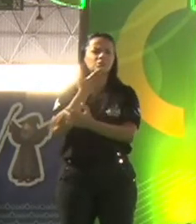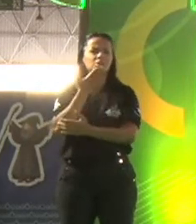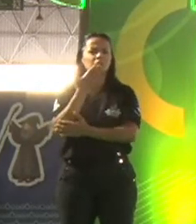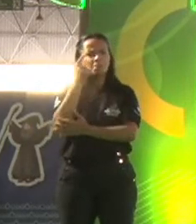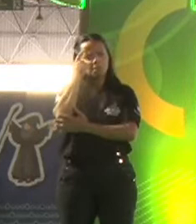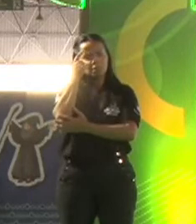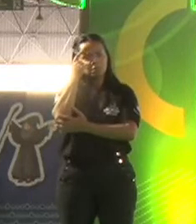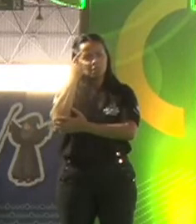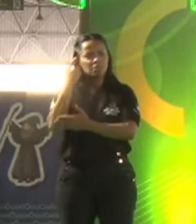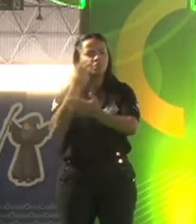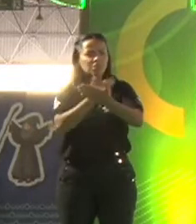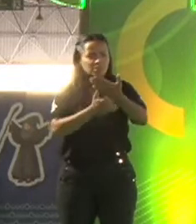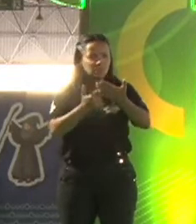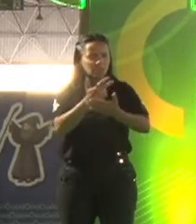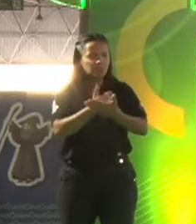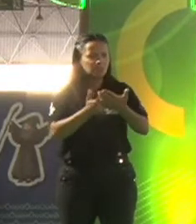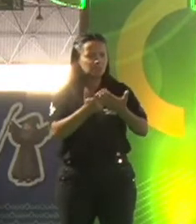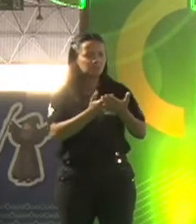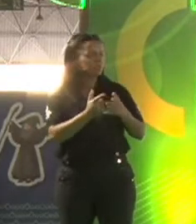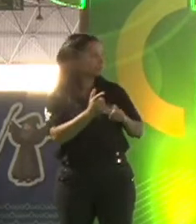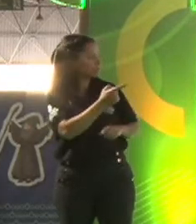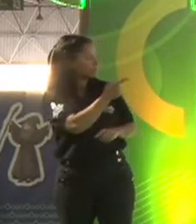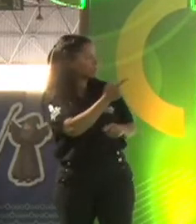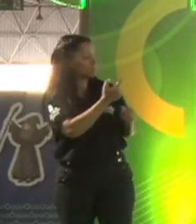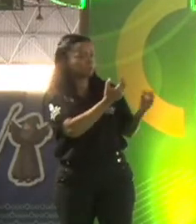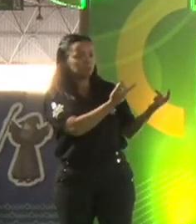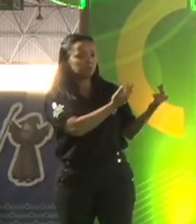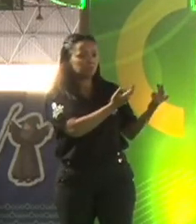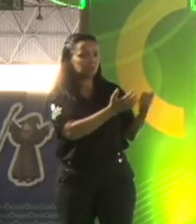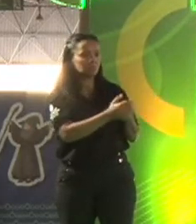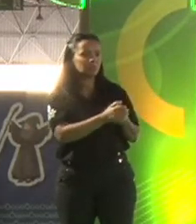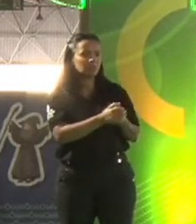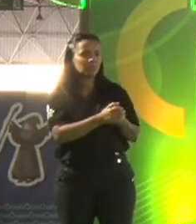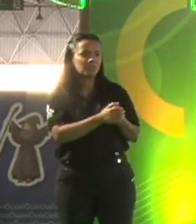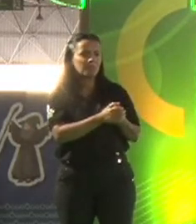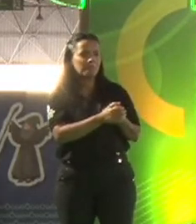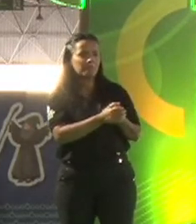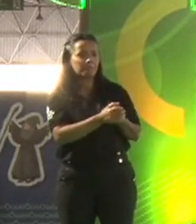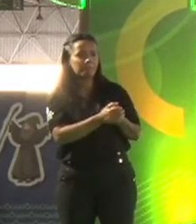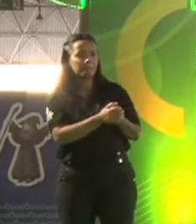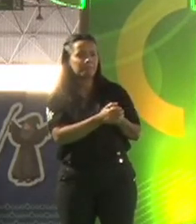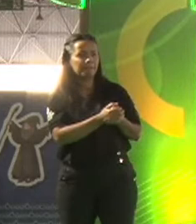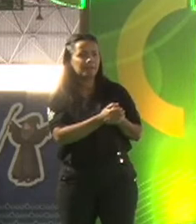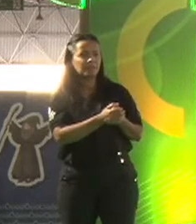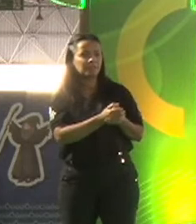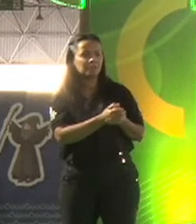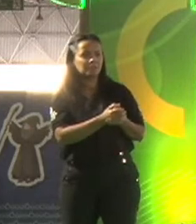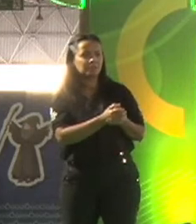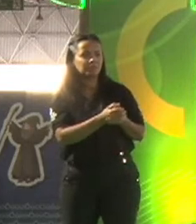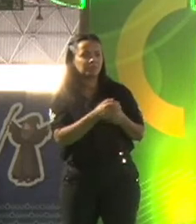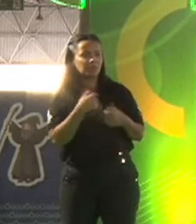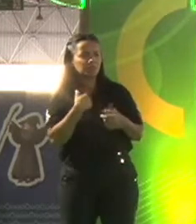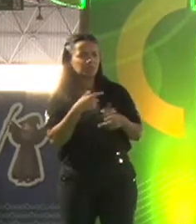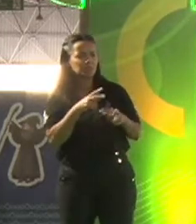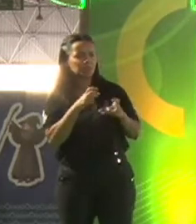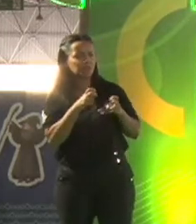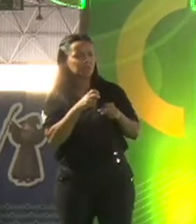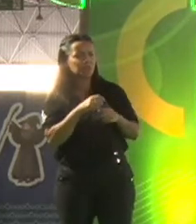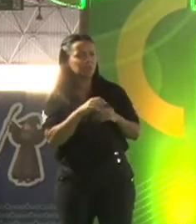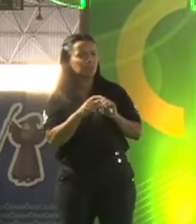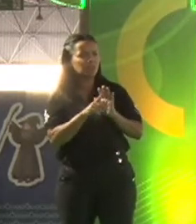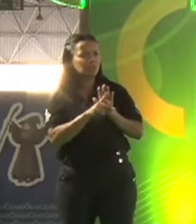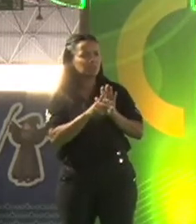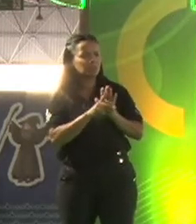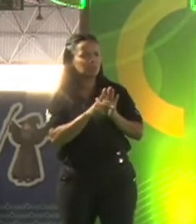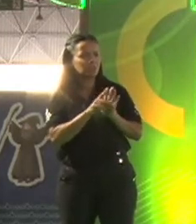pensaram nesse design dessa forma boa boa no meu ponto de vista seria a parte